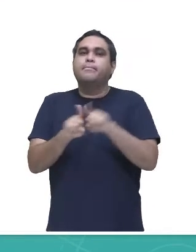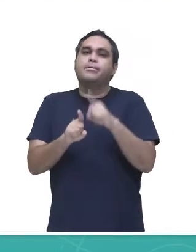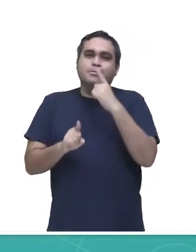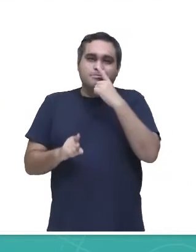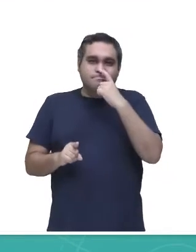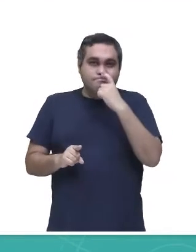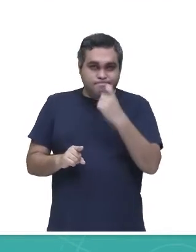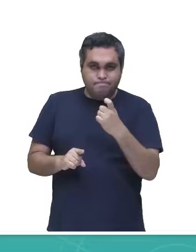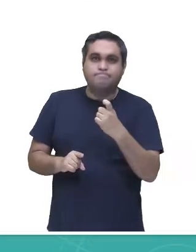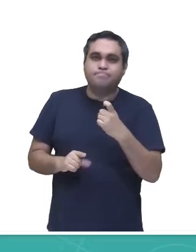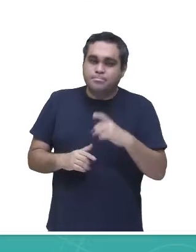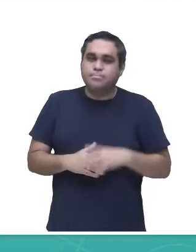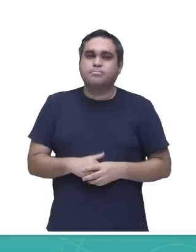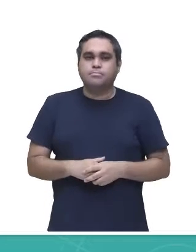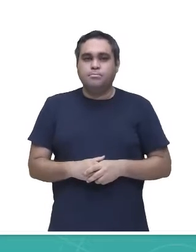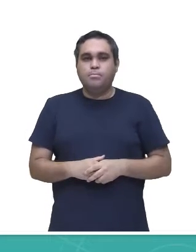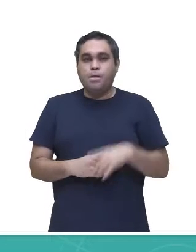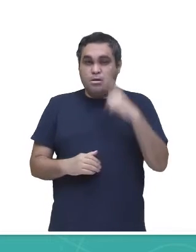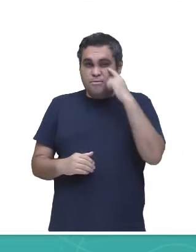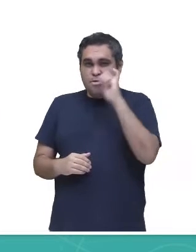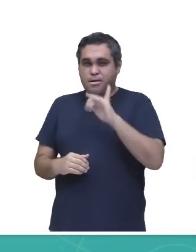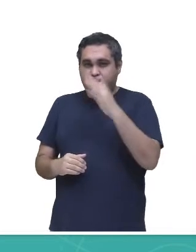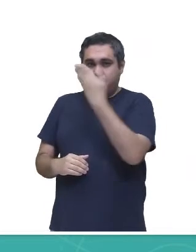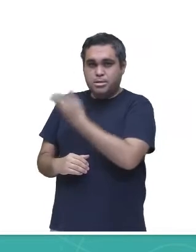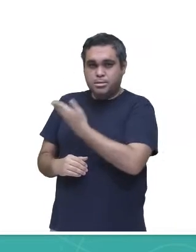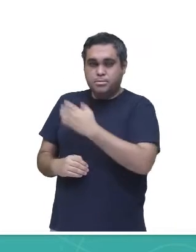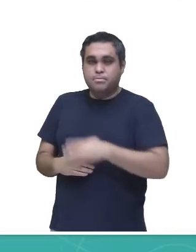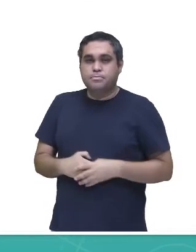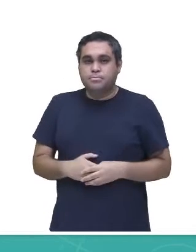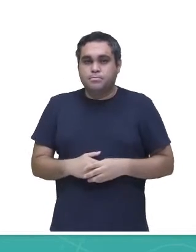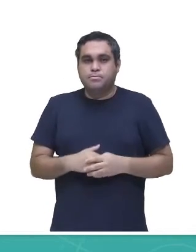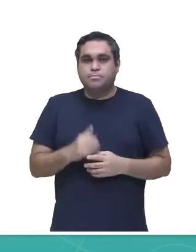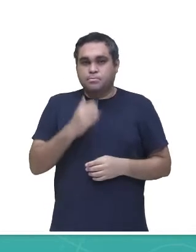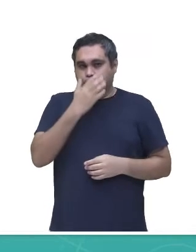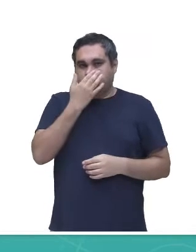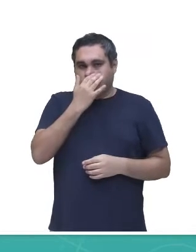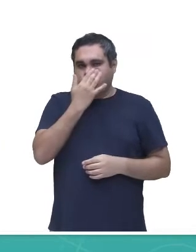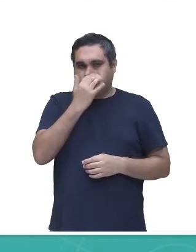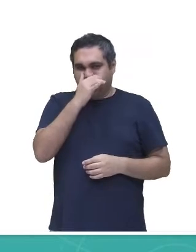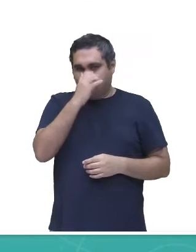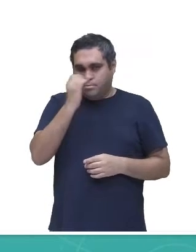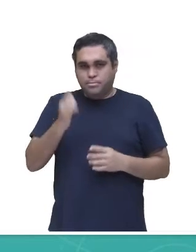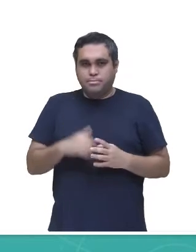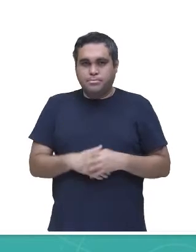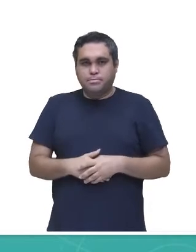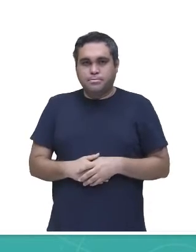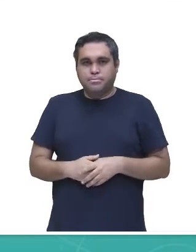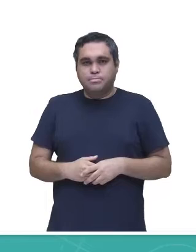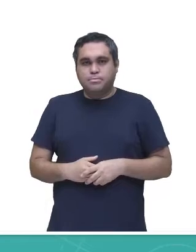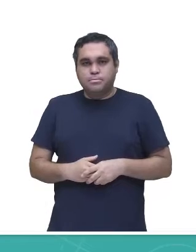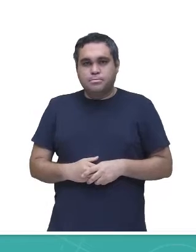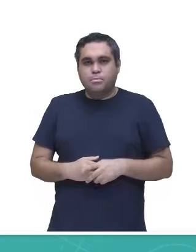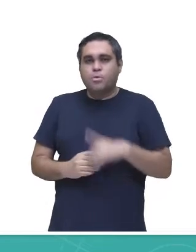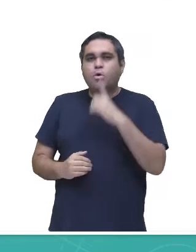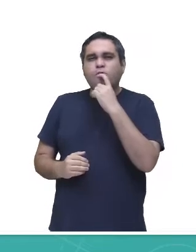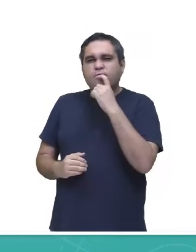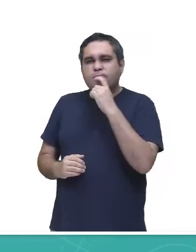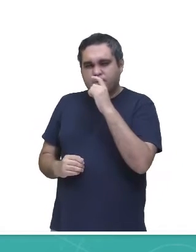as glândulas sudoríparas, né? Que são essas que vocês observam aí enroladinhas. Vamos marcar aqui de